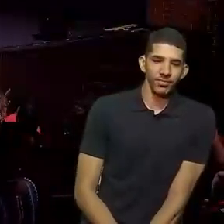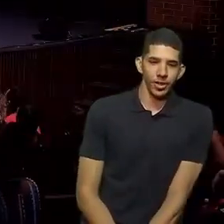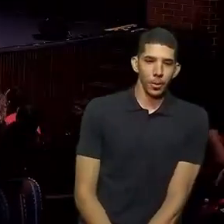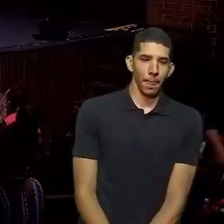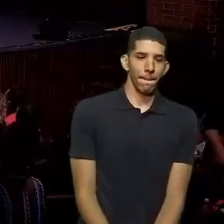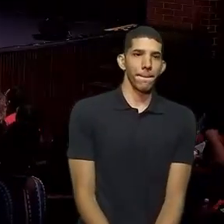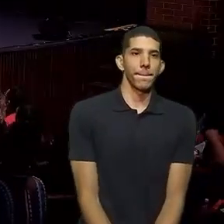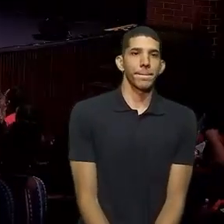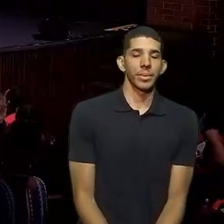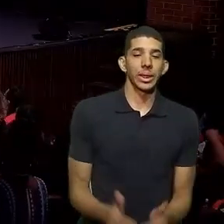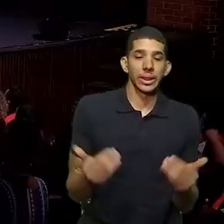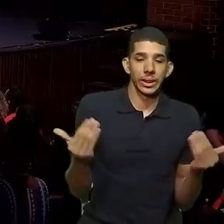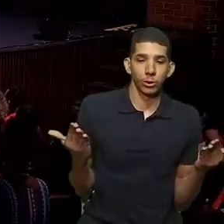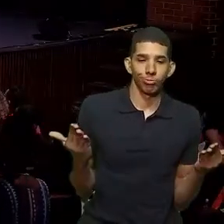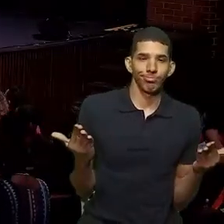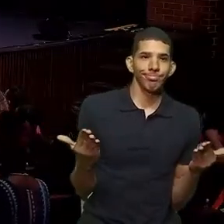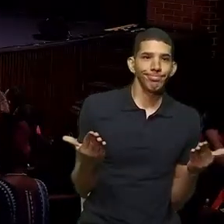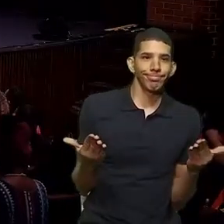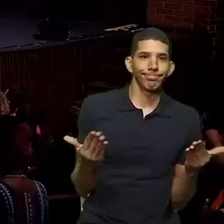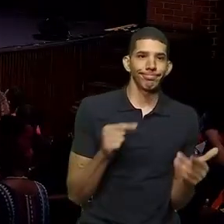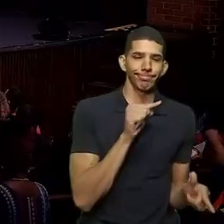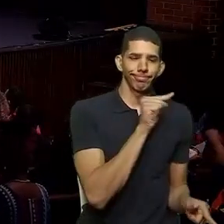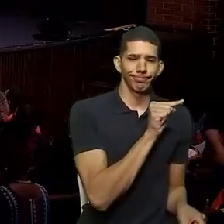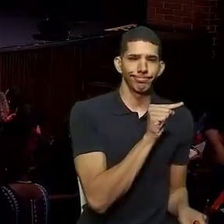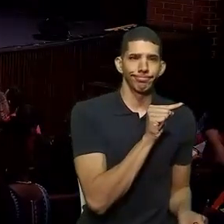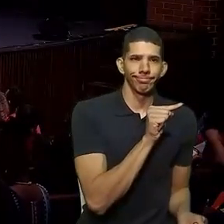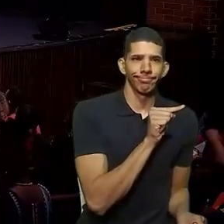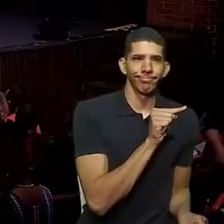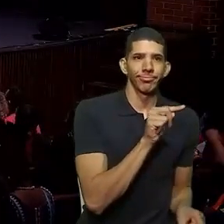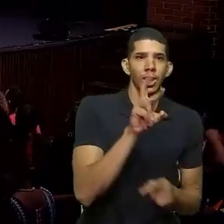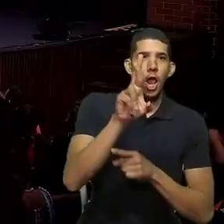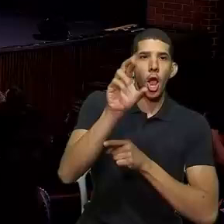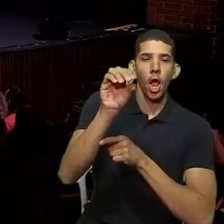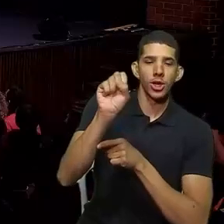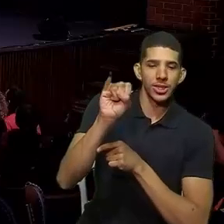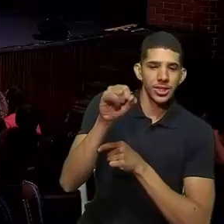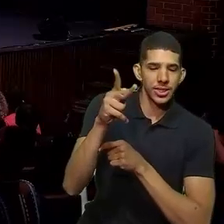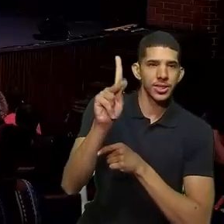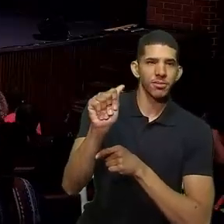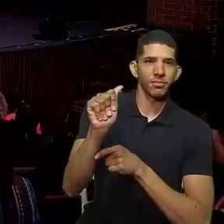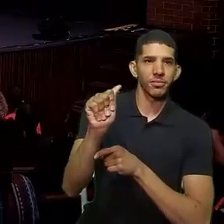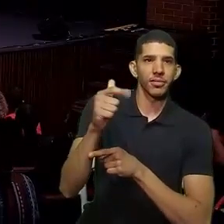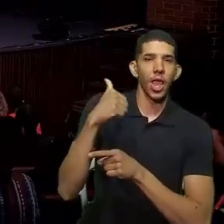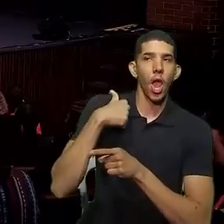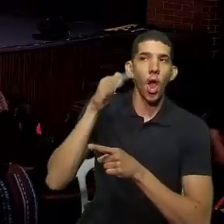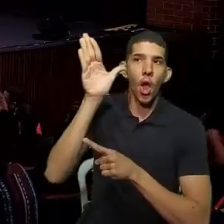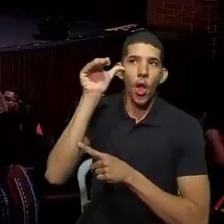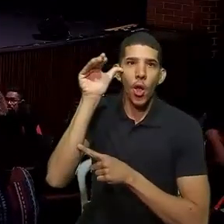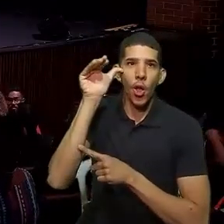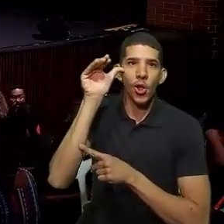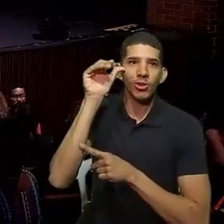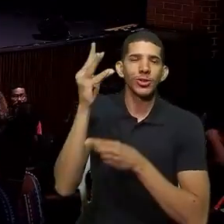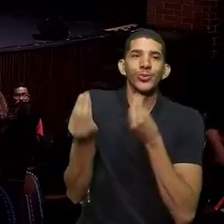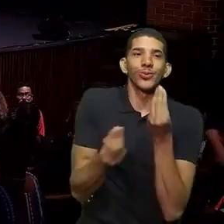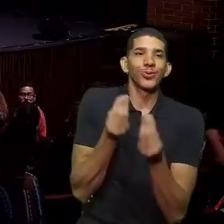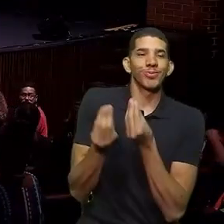Então, agora passo a palavra para a dona Rosinha. Estou aqui toda curiosa para saber, dona Rosinha.